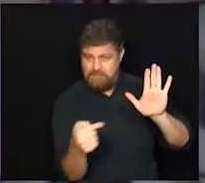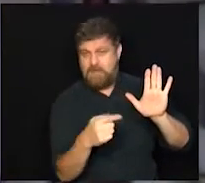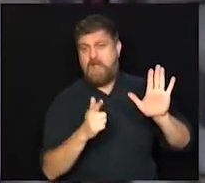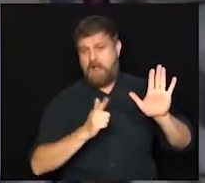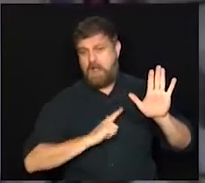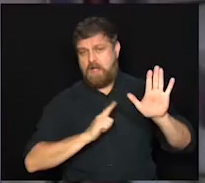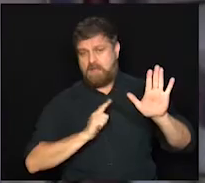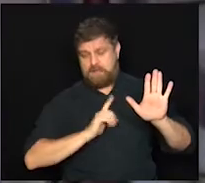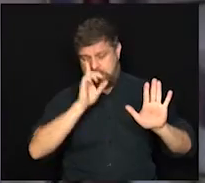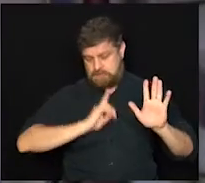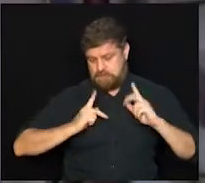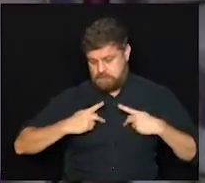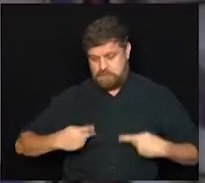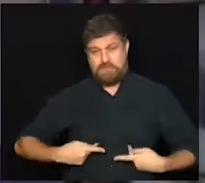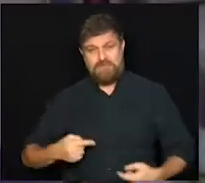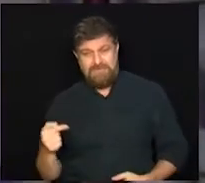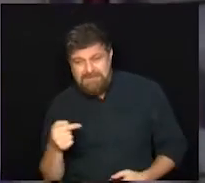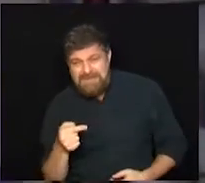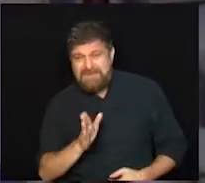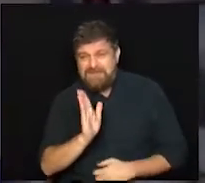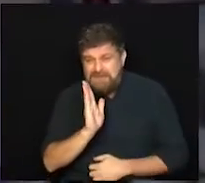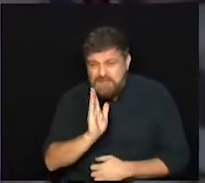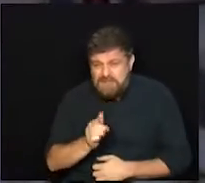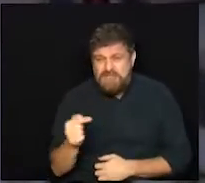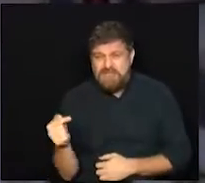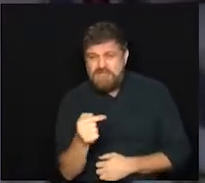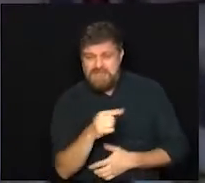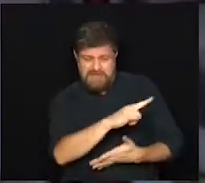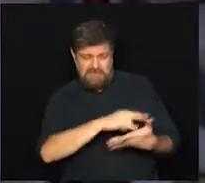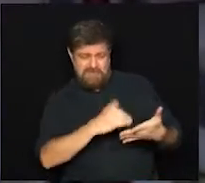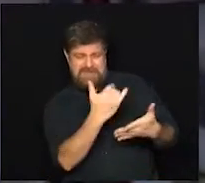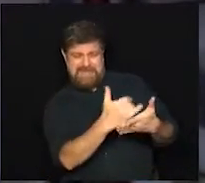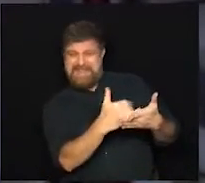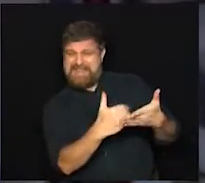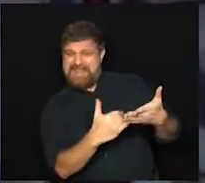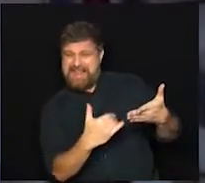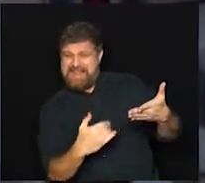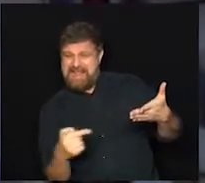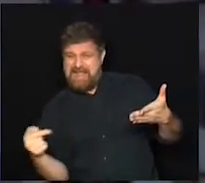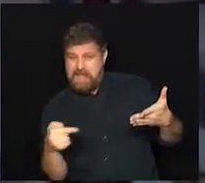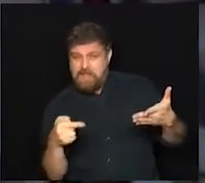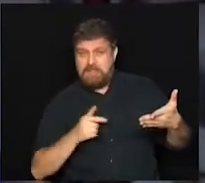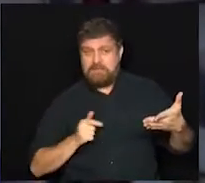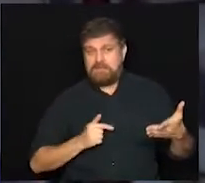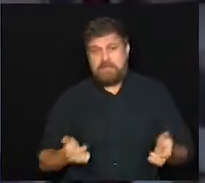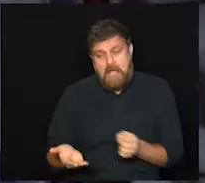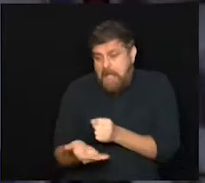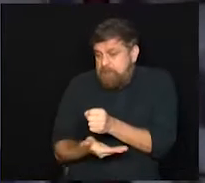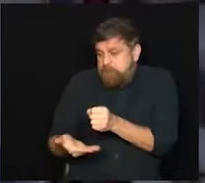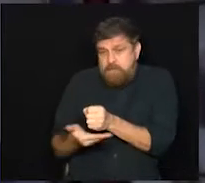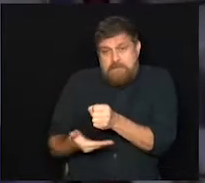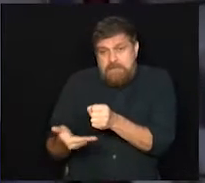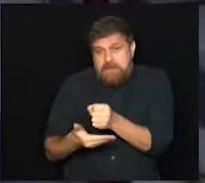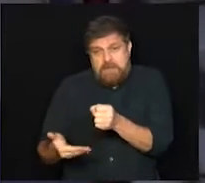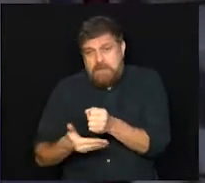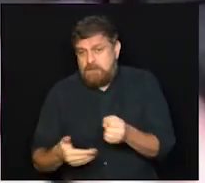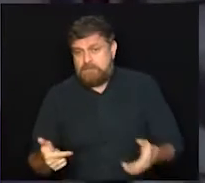direitos humanos são tratados já no início do documento, né, como uma questão fundamental,